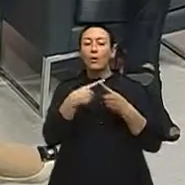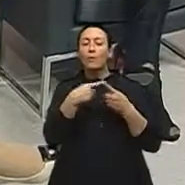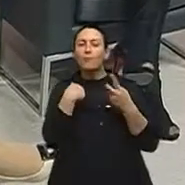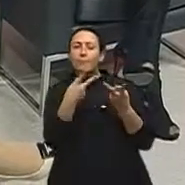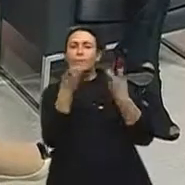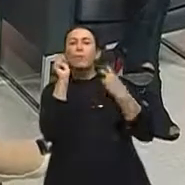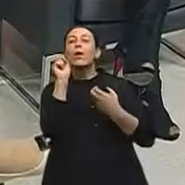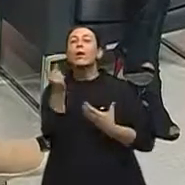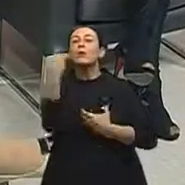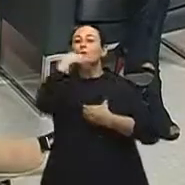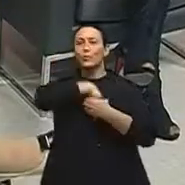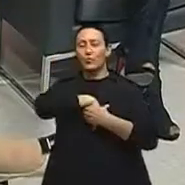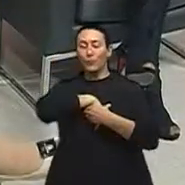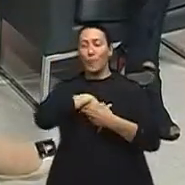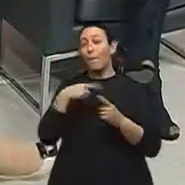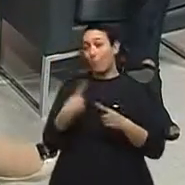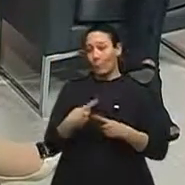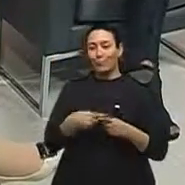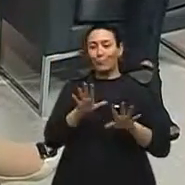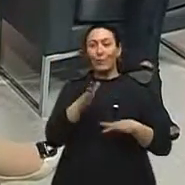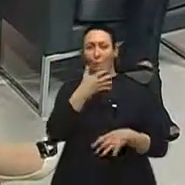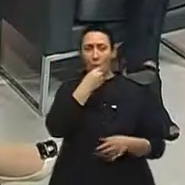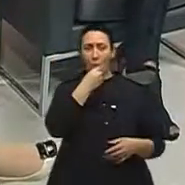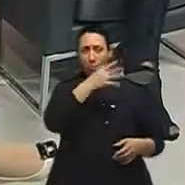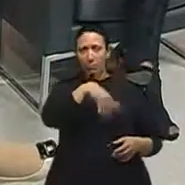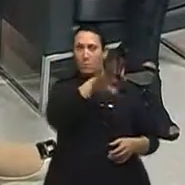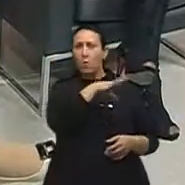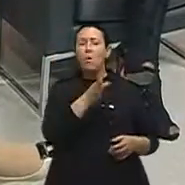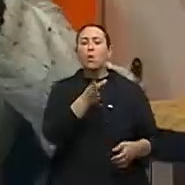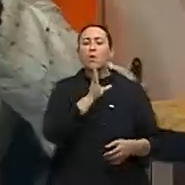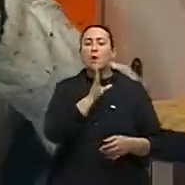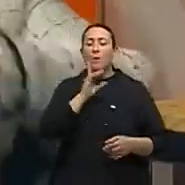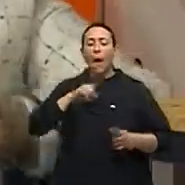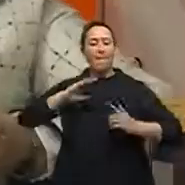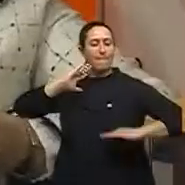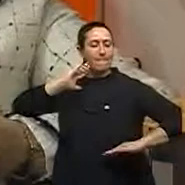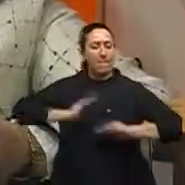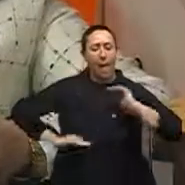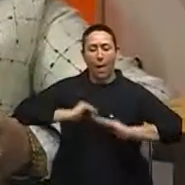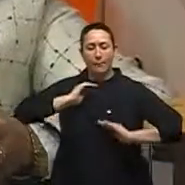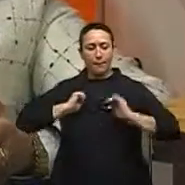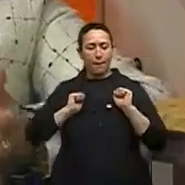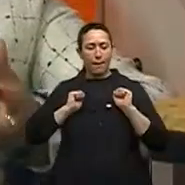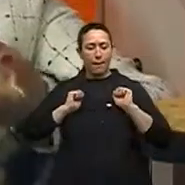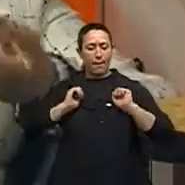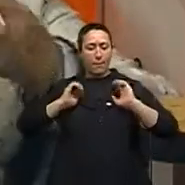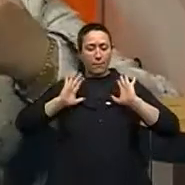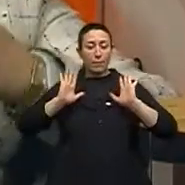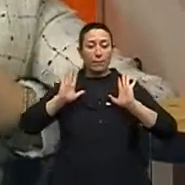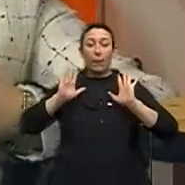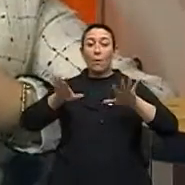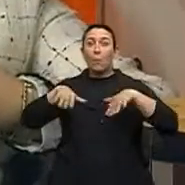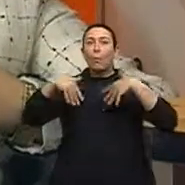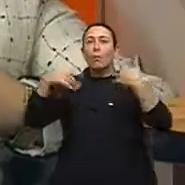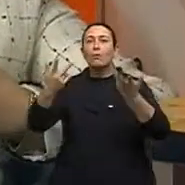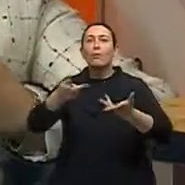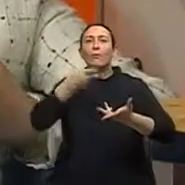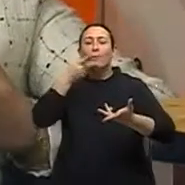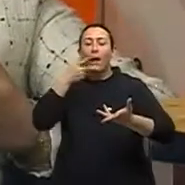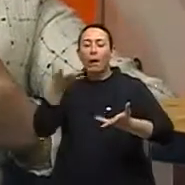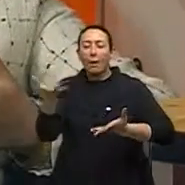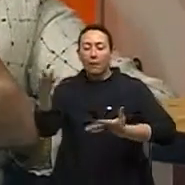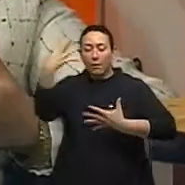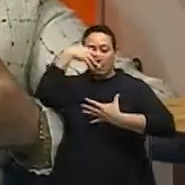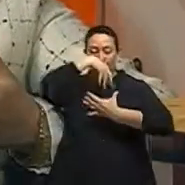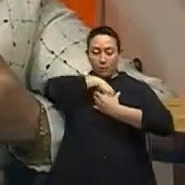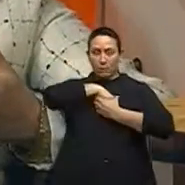o homem ele lida muito bem com a realidade concreta a realidade externa Quando tu vais falar no interno toda